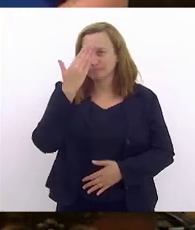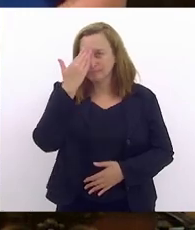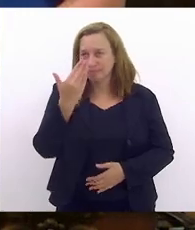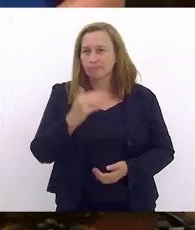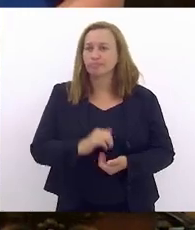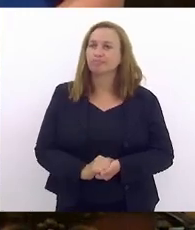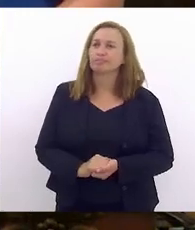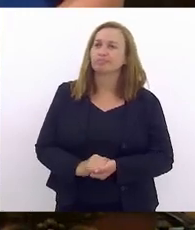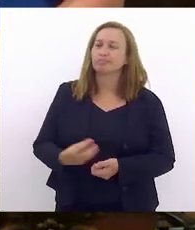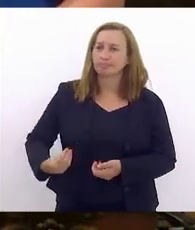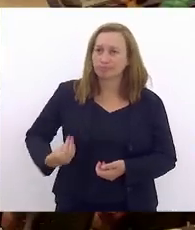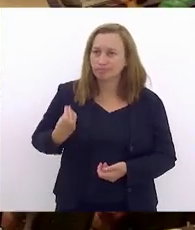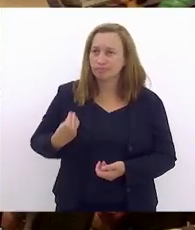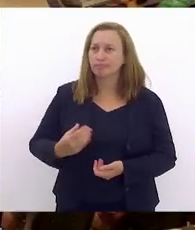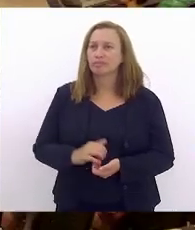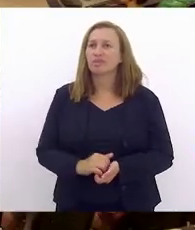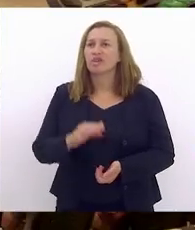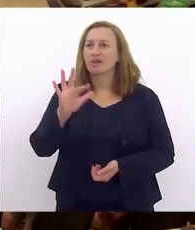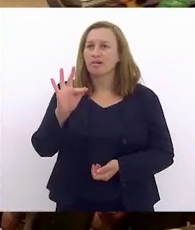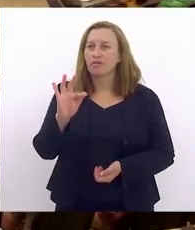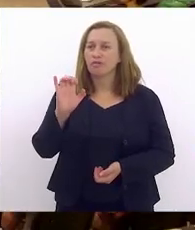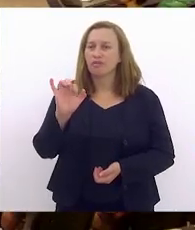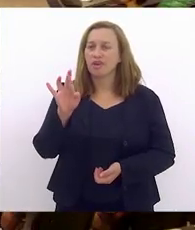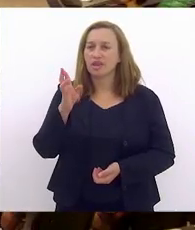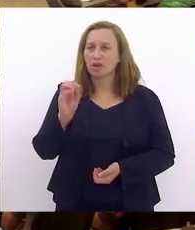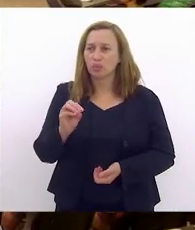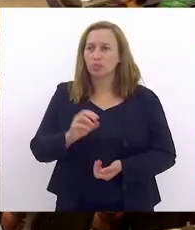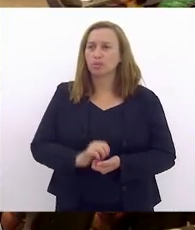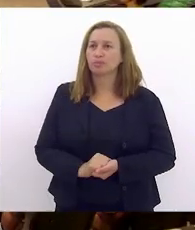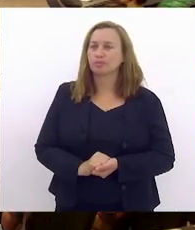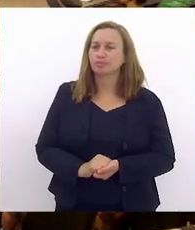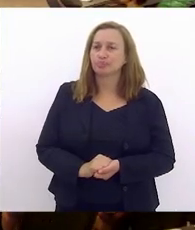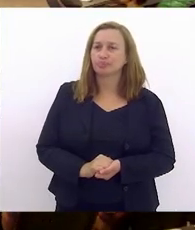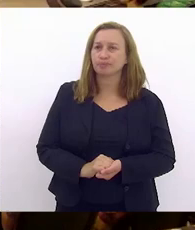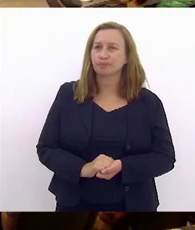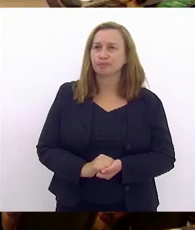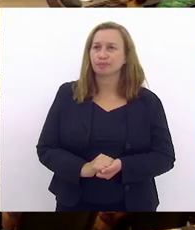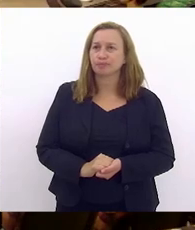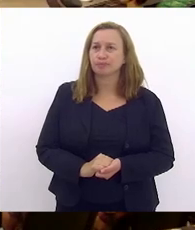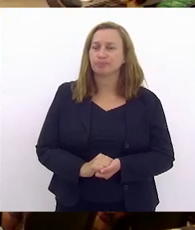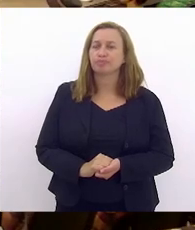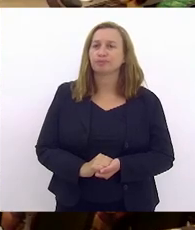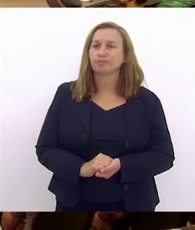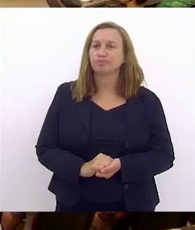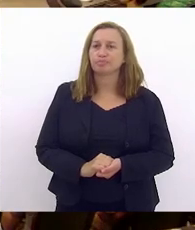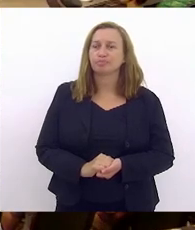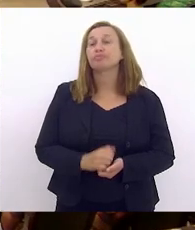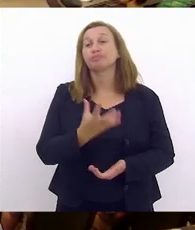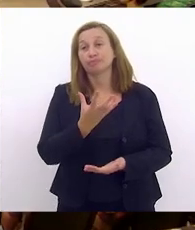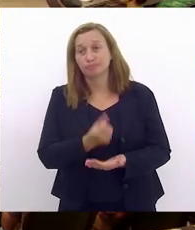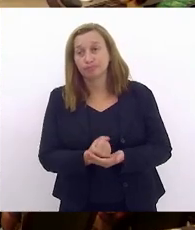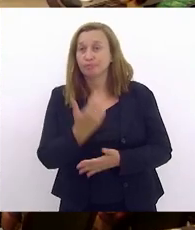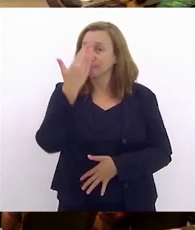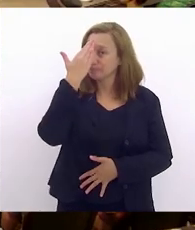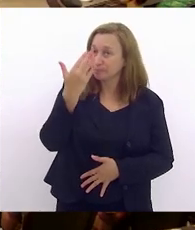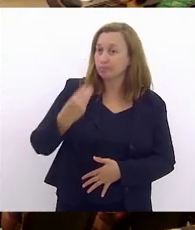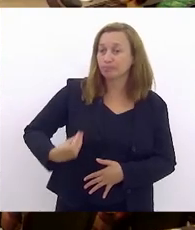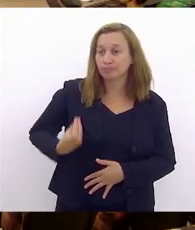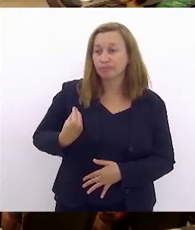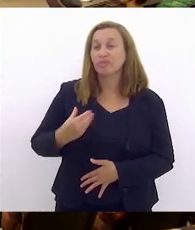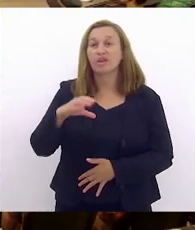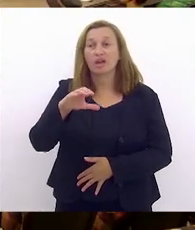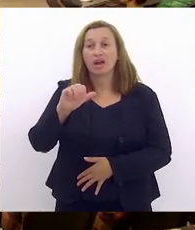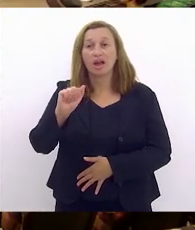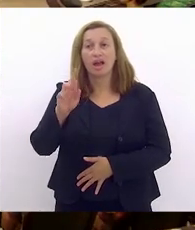Agradecemos a presença de Fernando José, presidente do Independente da Praça da Bandeira. Registro e agradeço a presença de Carla